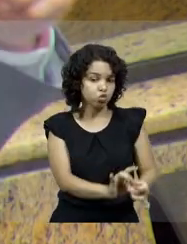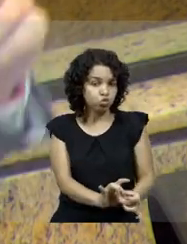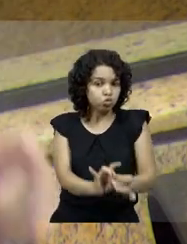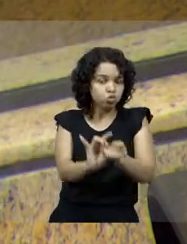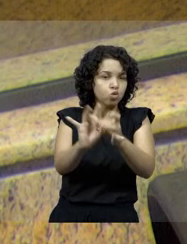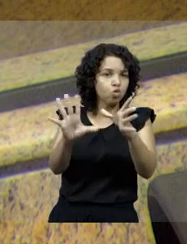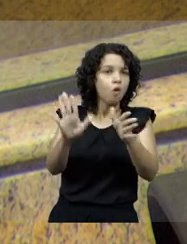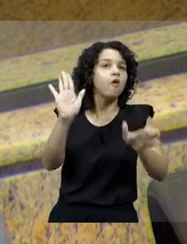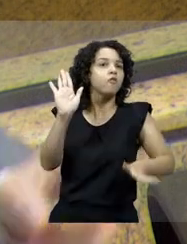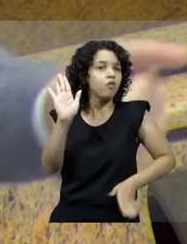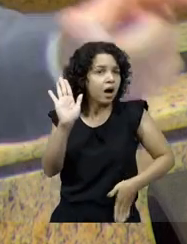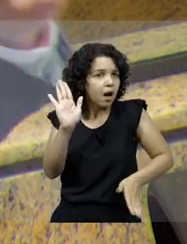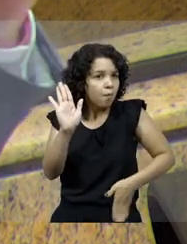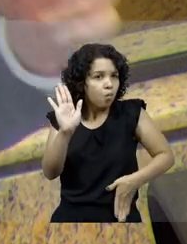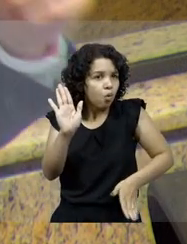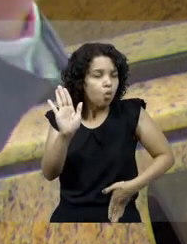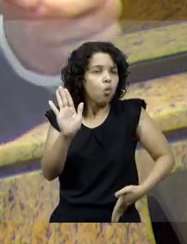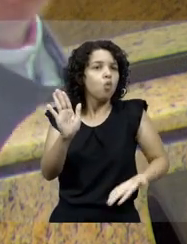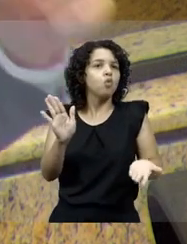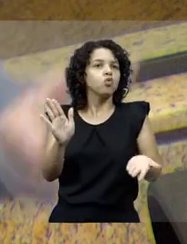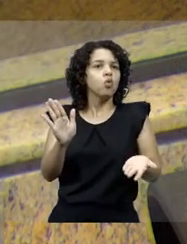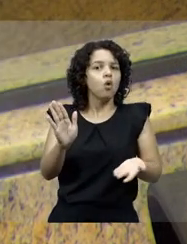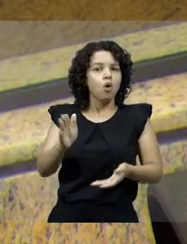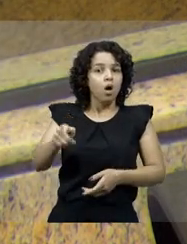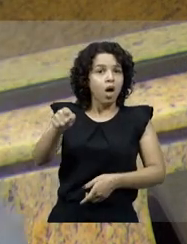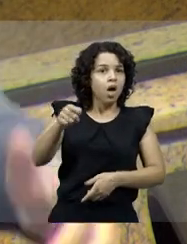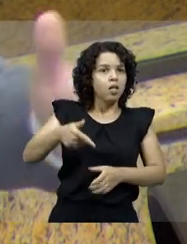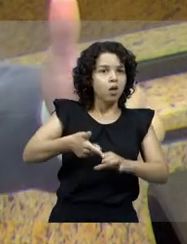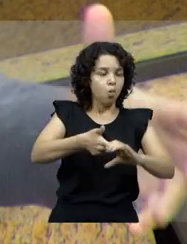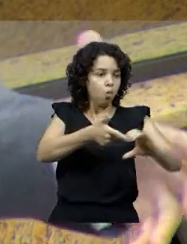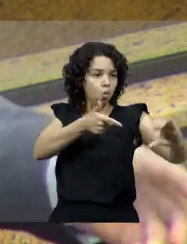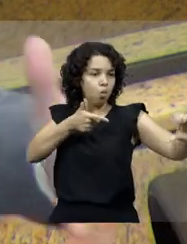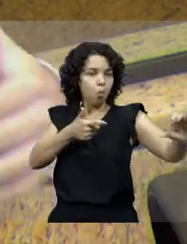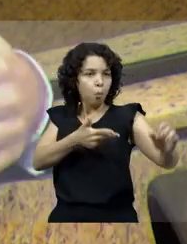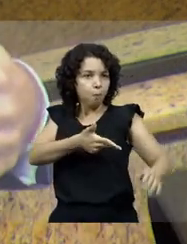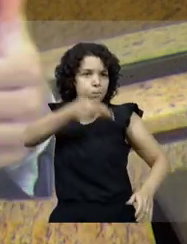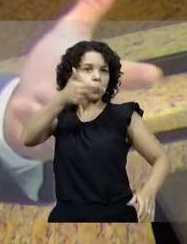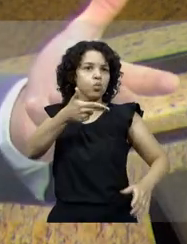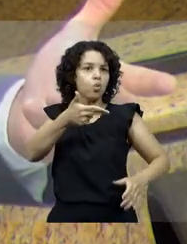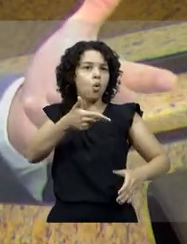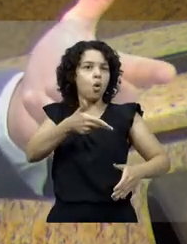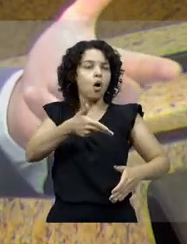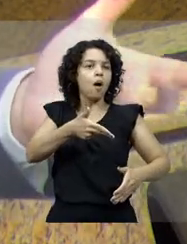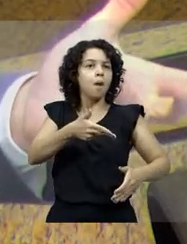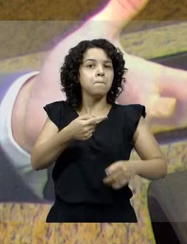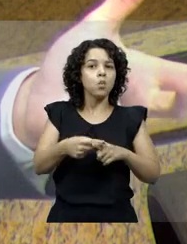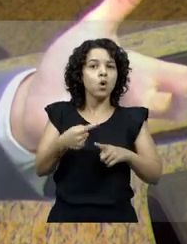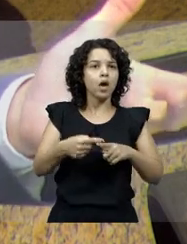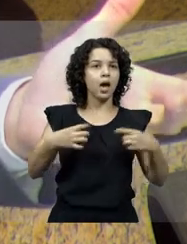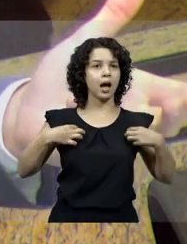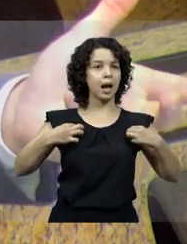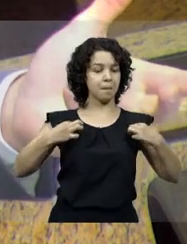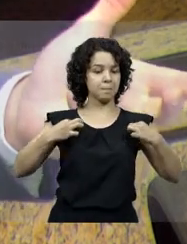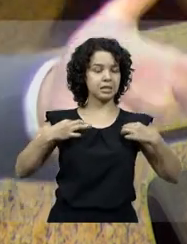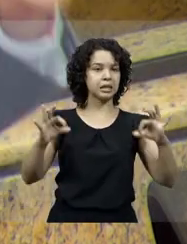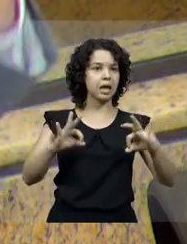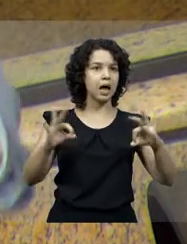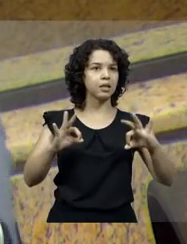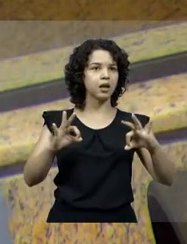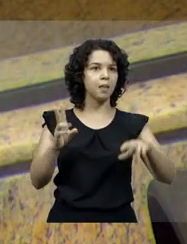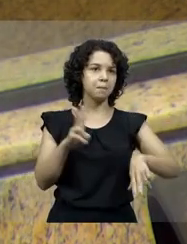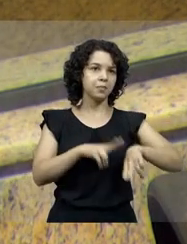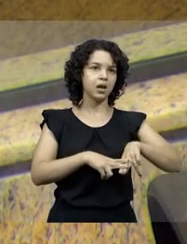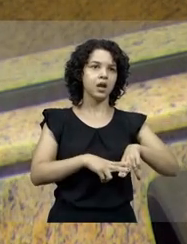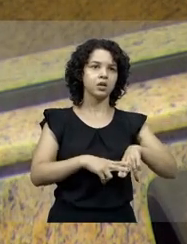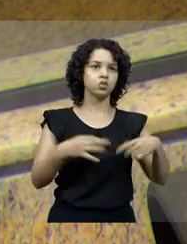um vagabundo pego com um fuzil na mão, porque estava ali sem camisa. Foi preso sem camisa. E ela